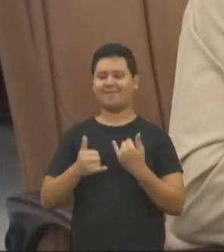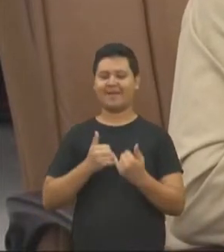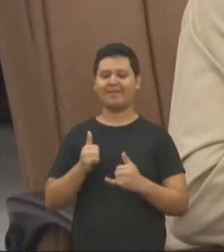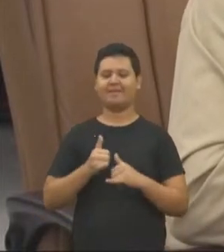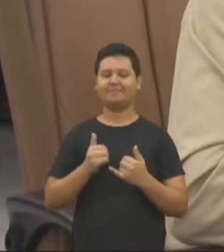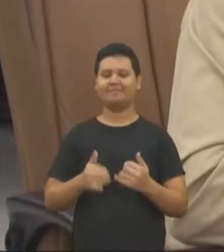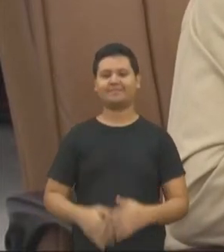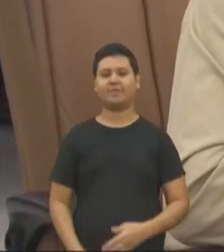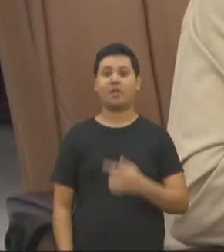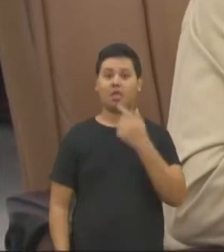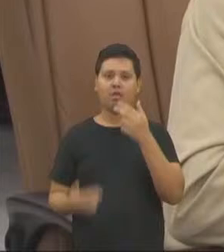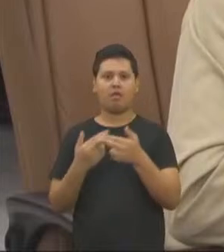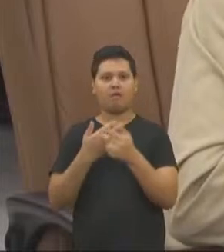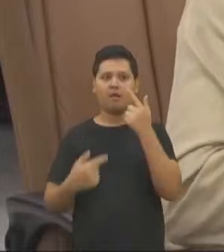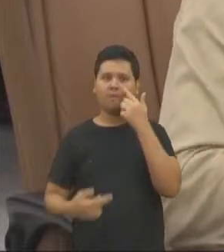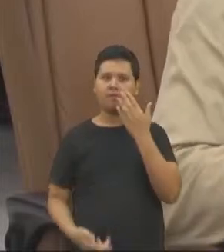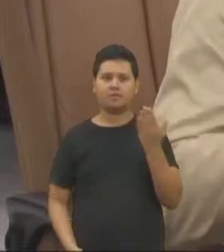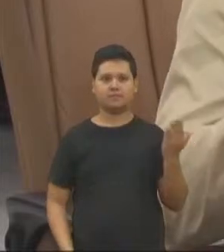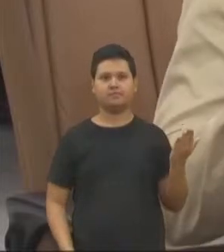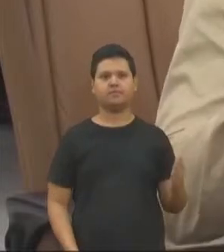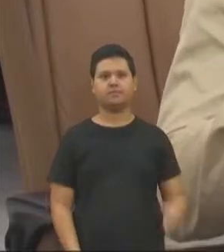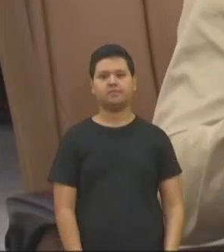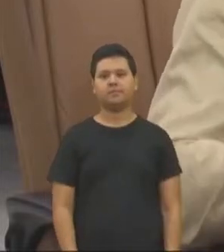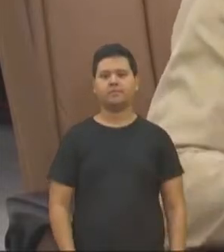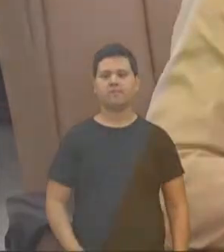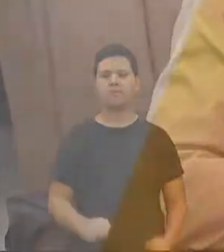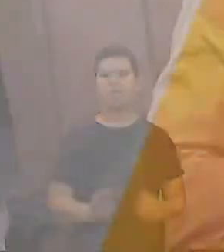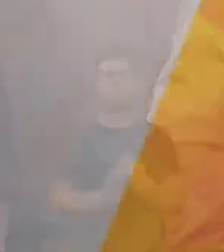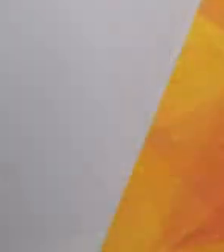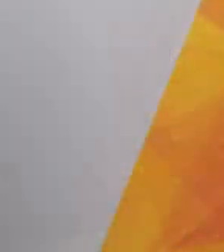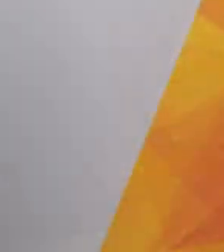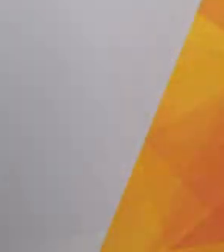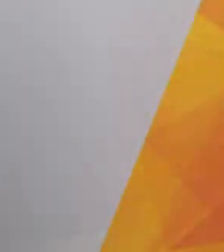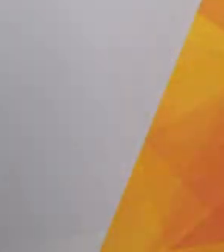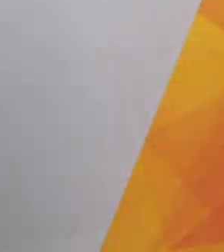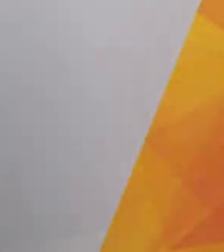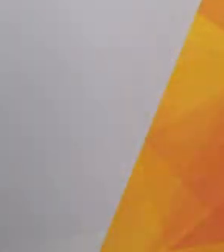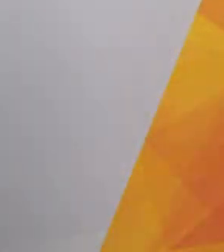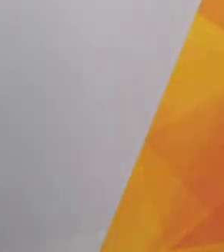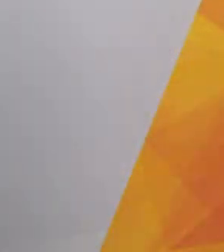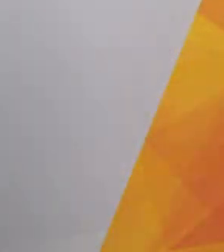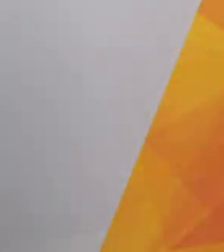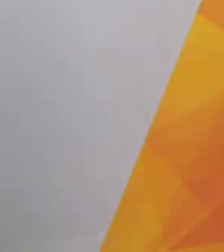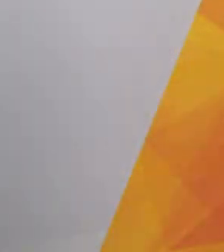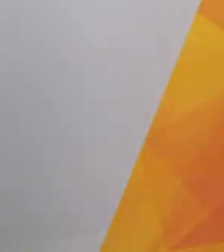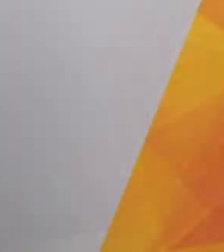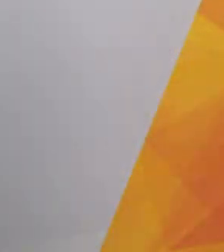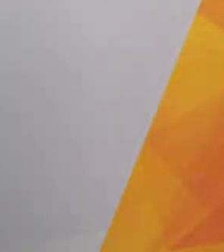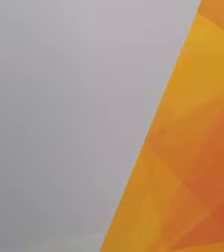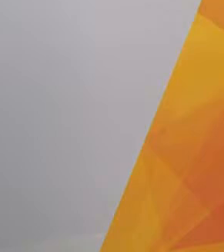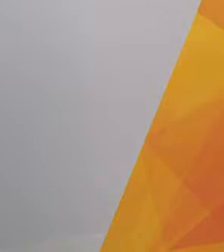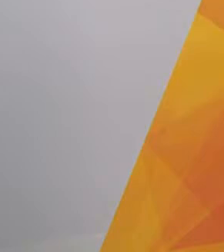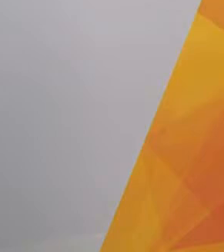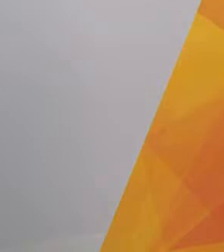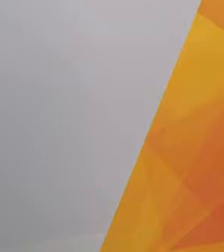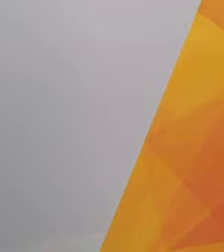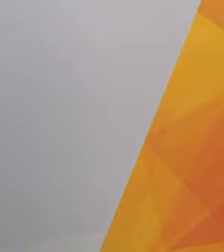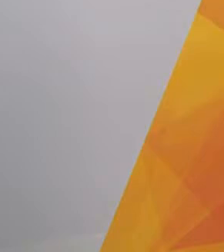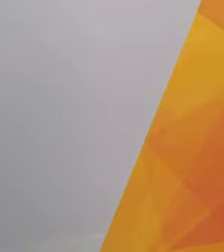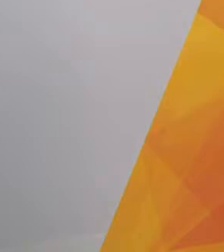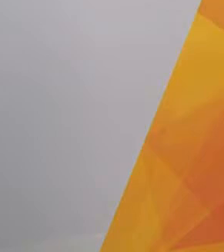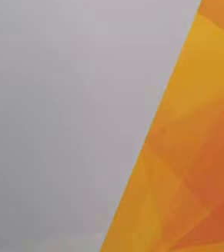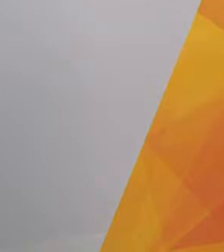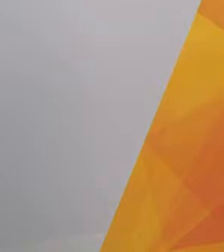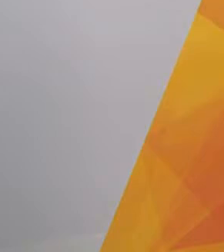Olha o tanto de gente que está lá. Peço o voto favorável aos vereadores. Mais sobre as sessões ordinárias e os trabalhos dos vereadores,